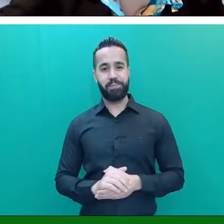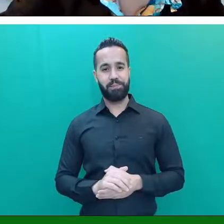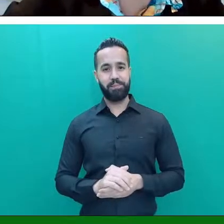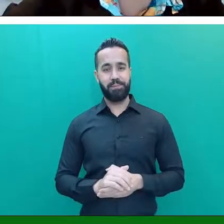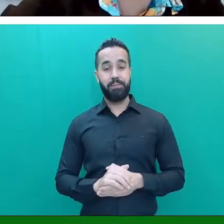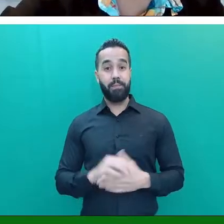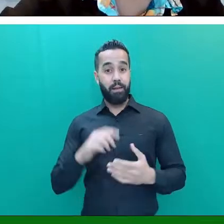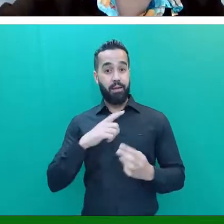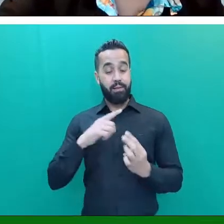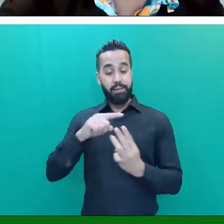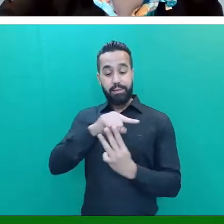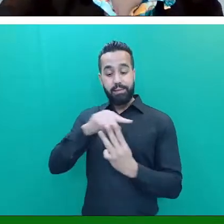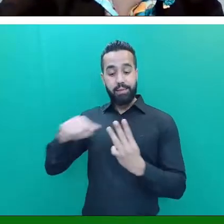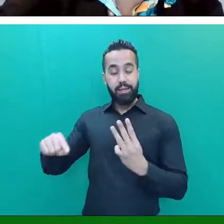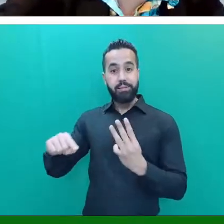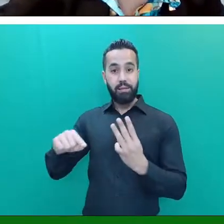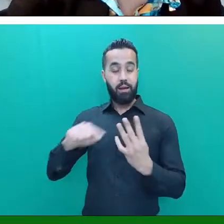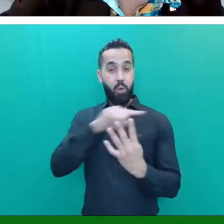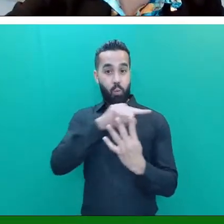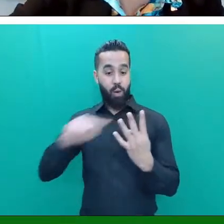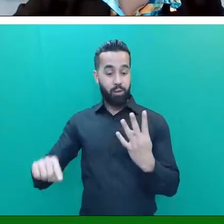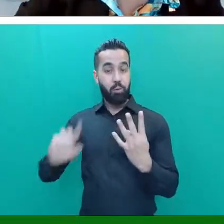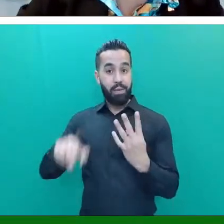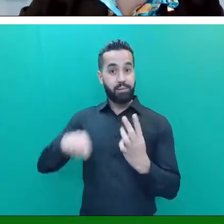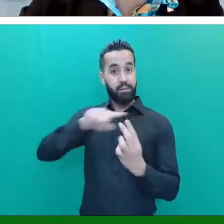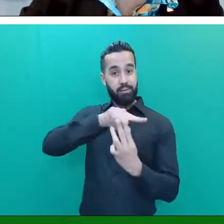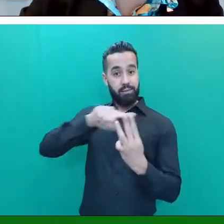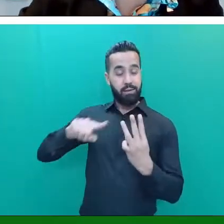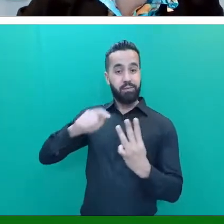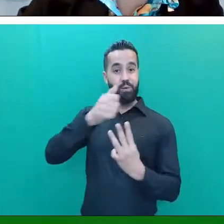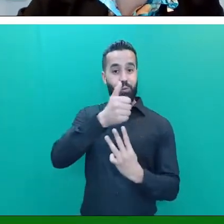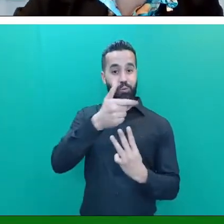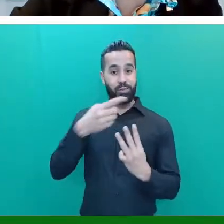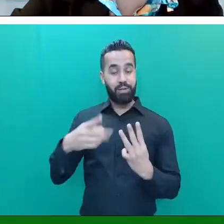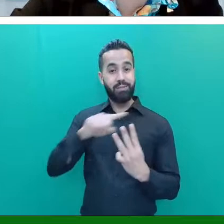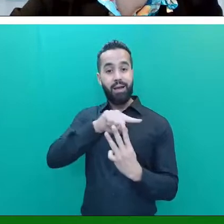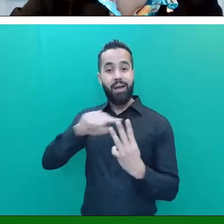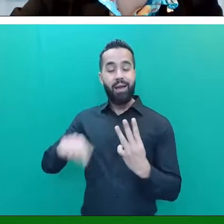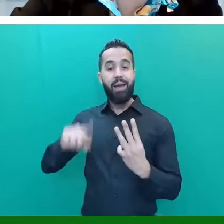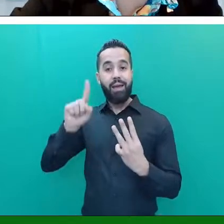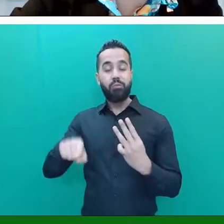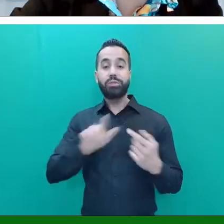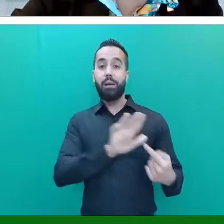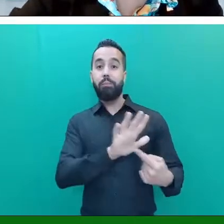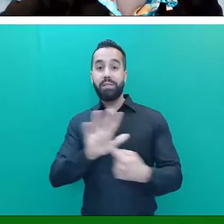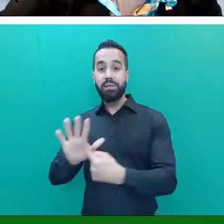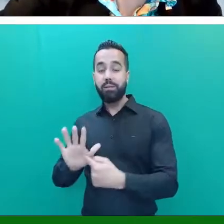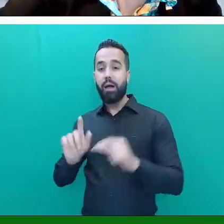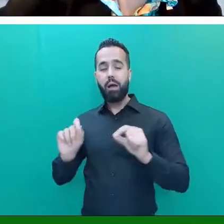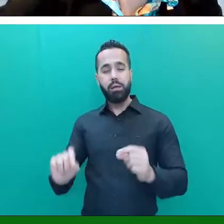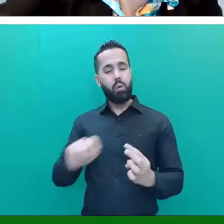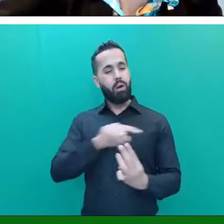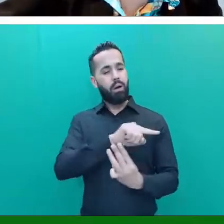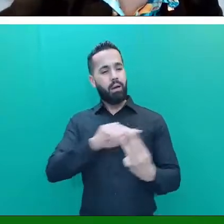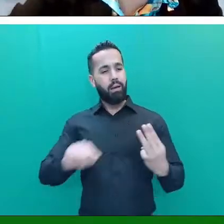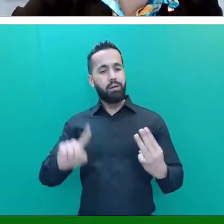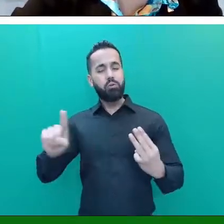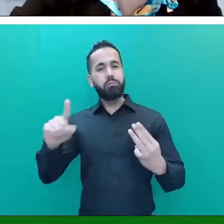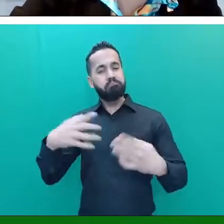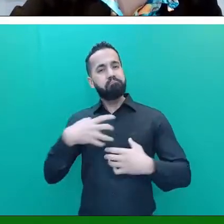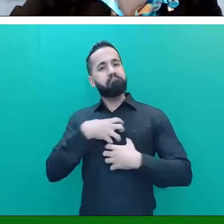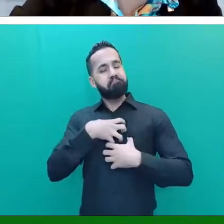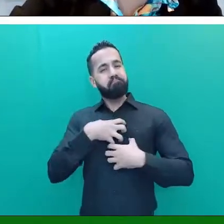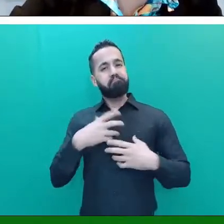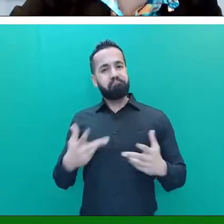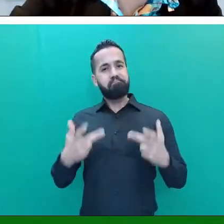Três das quatro limitações que você apresenta, eu tinha anotado e fiquei desarmado, não sei o que eu vou dizer. Mas